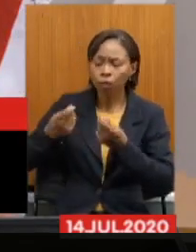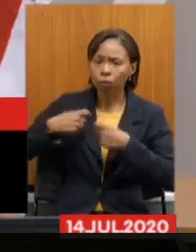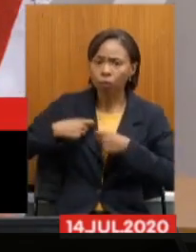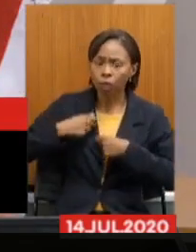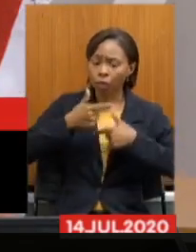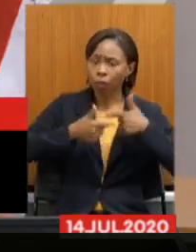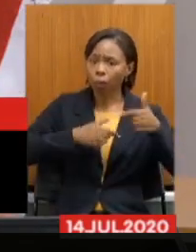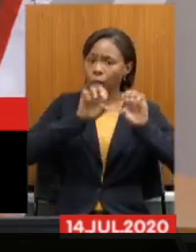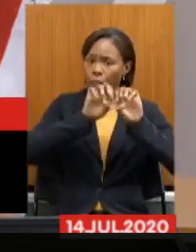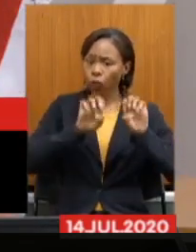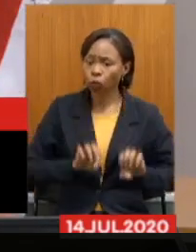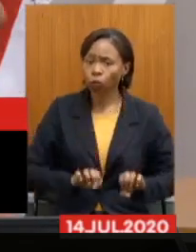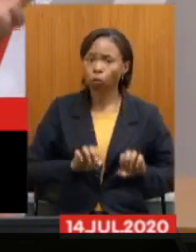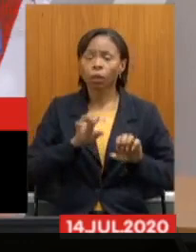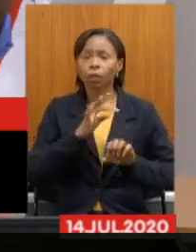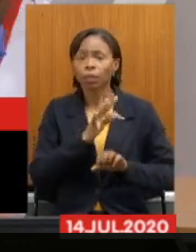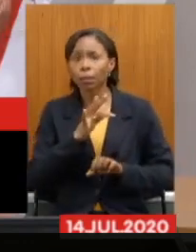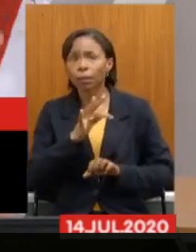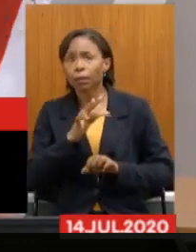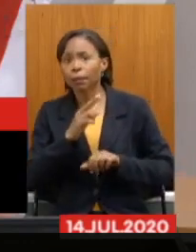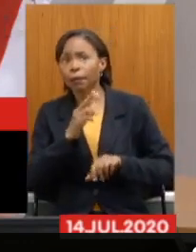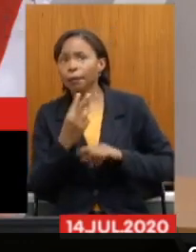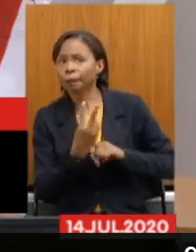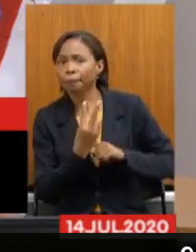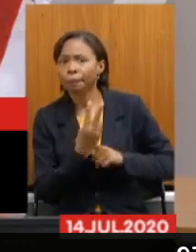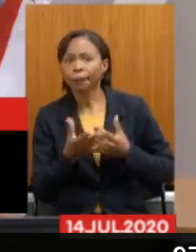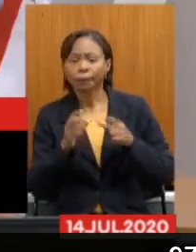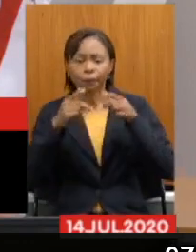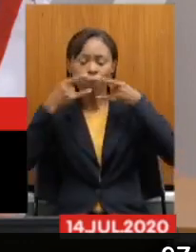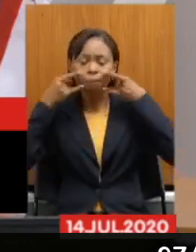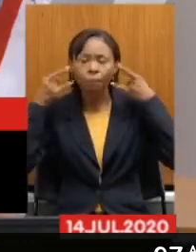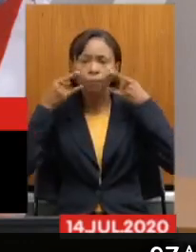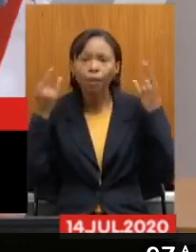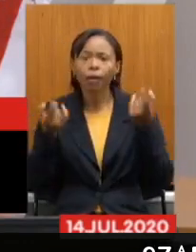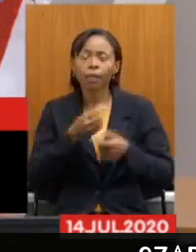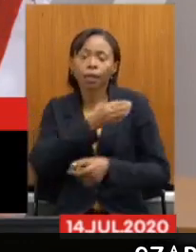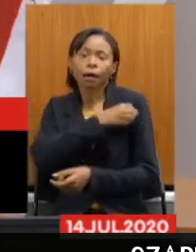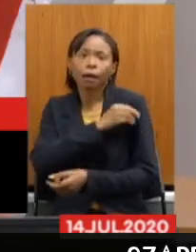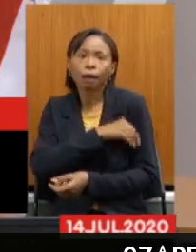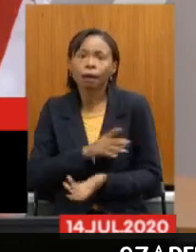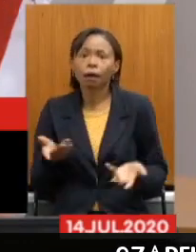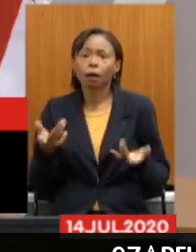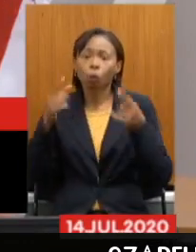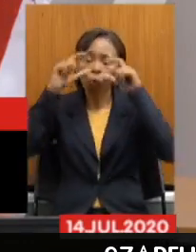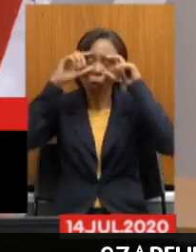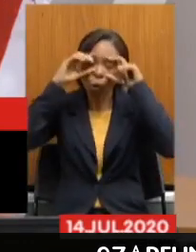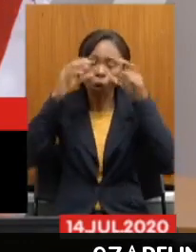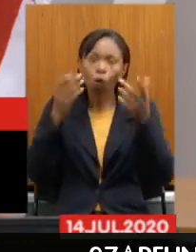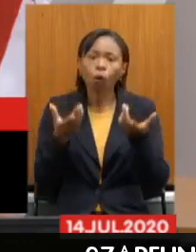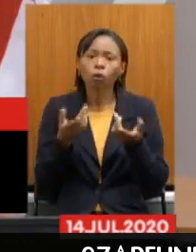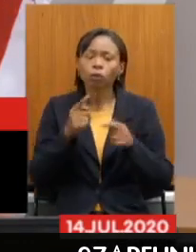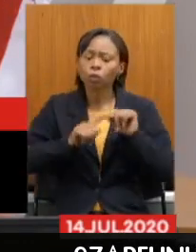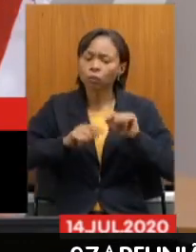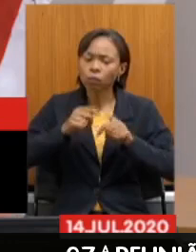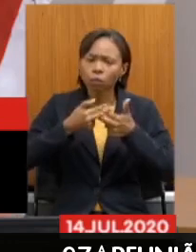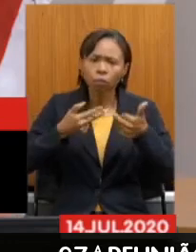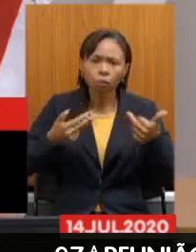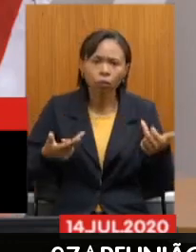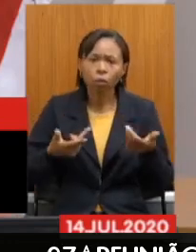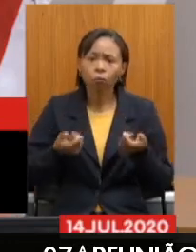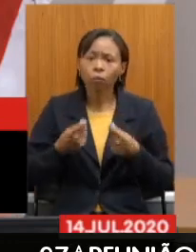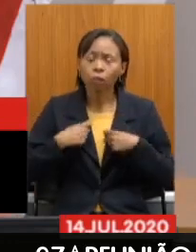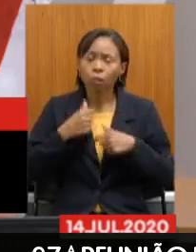fornecesse os EPI, máscara, álcool gel, óculos, condições mínimas de trabalho. Isso